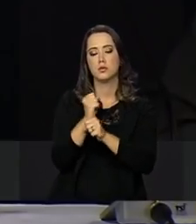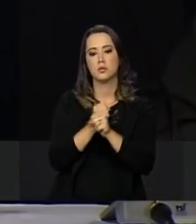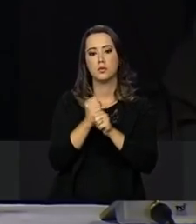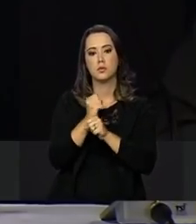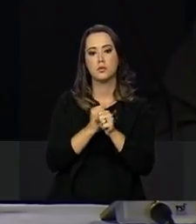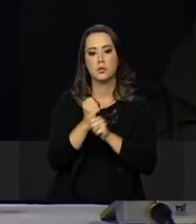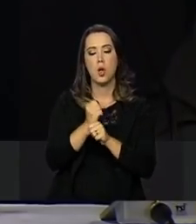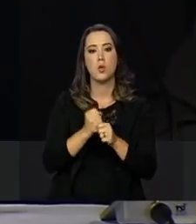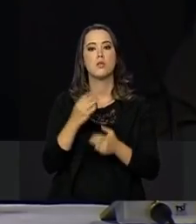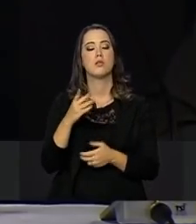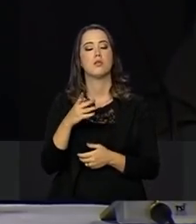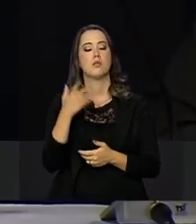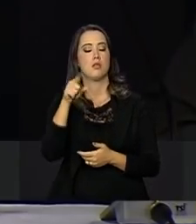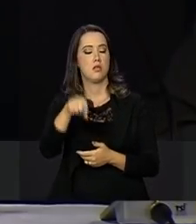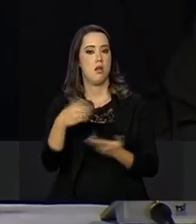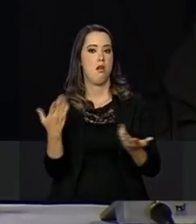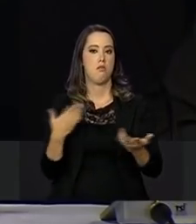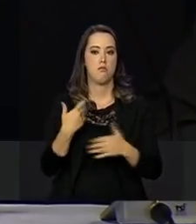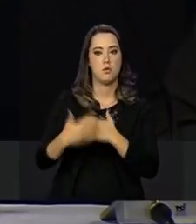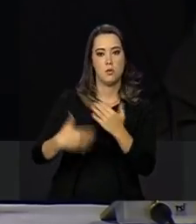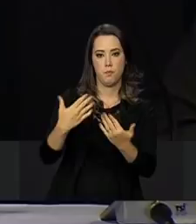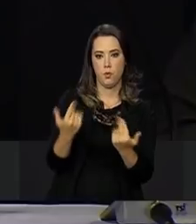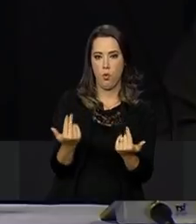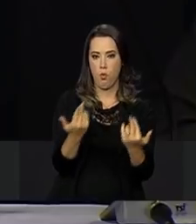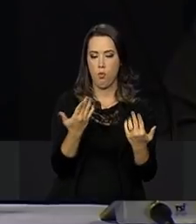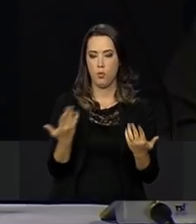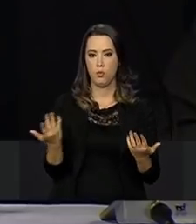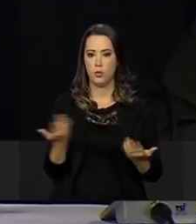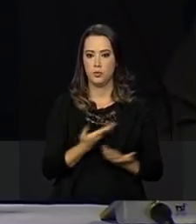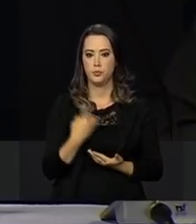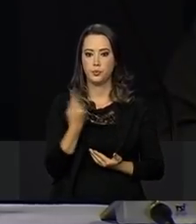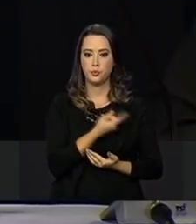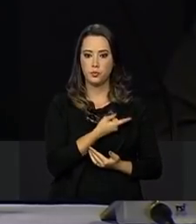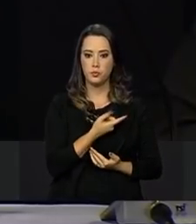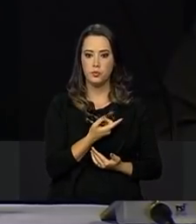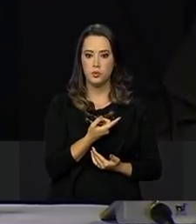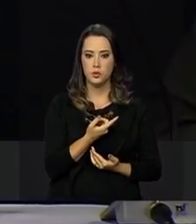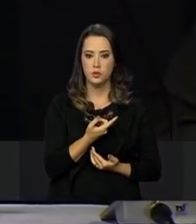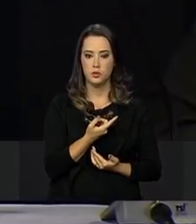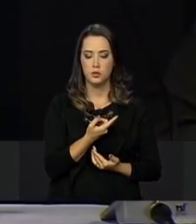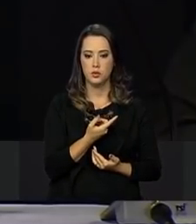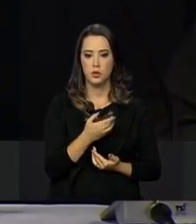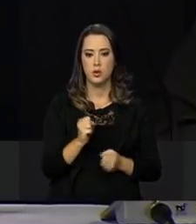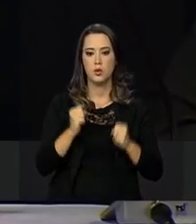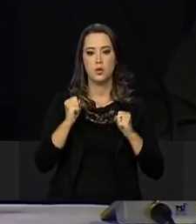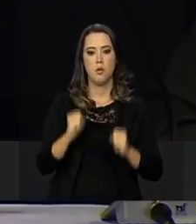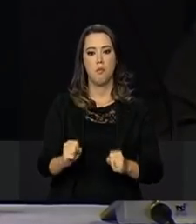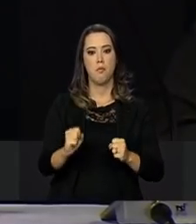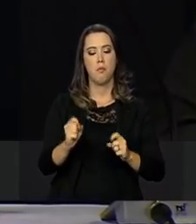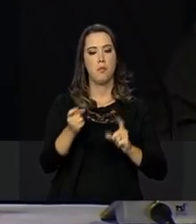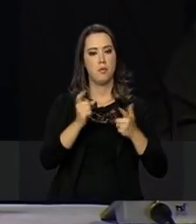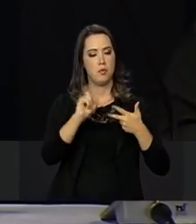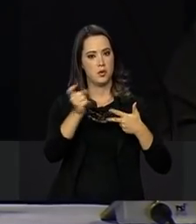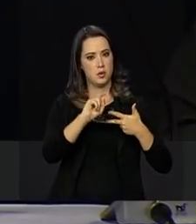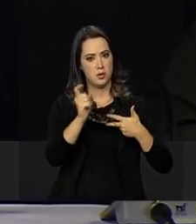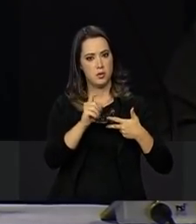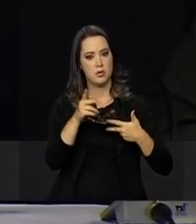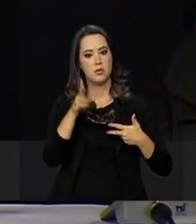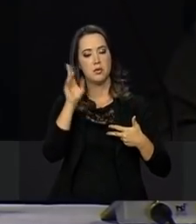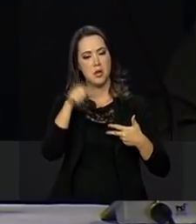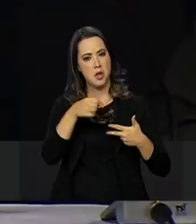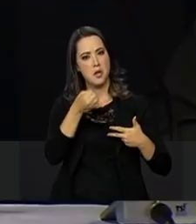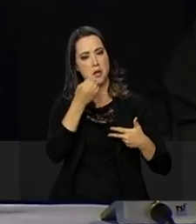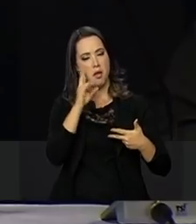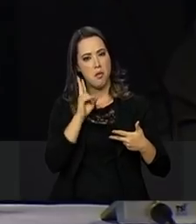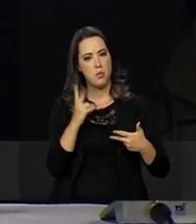Bessa, mas também de igual maneira agora de exercício no poder executivo. É interessante que, sem